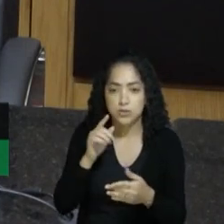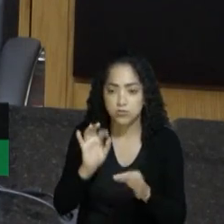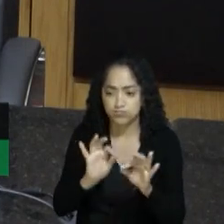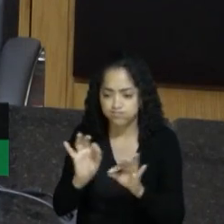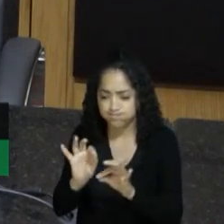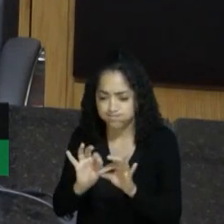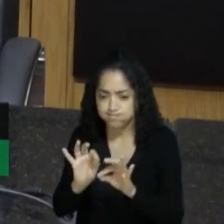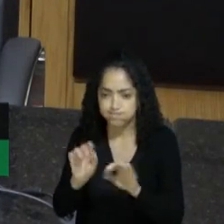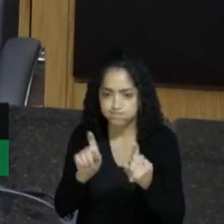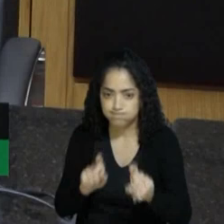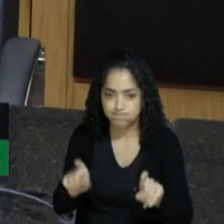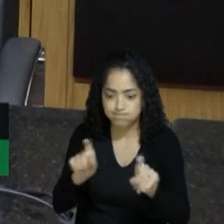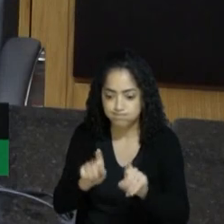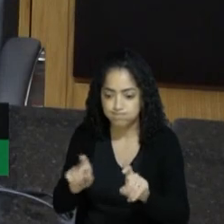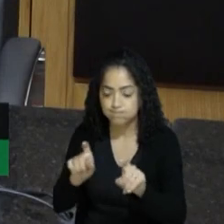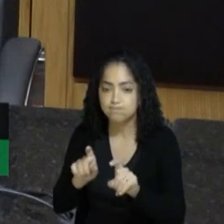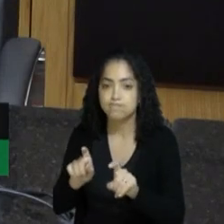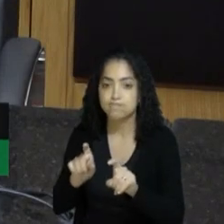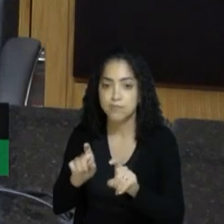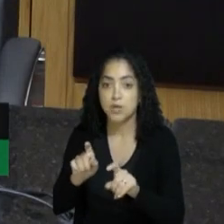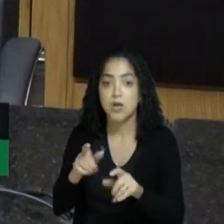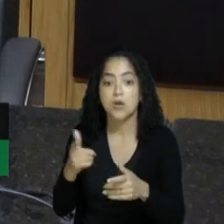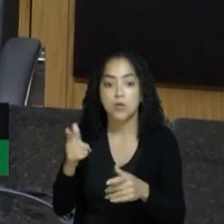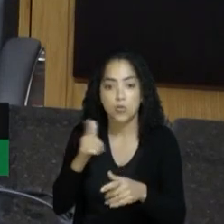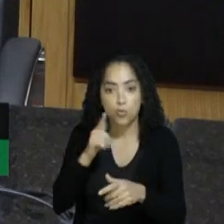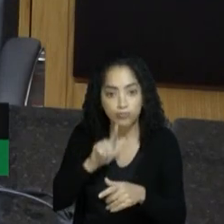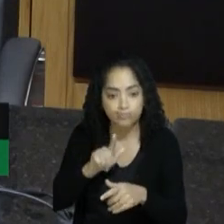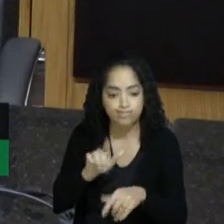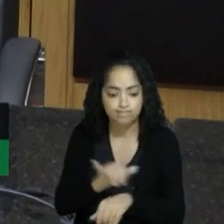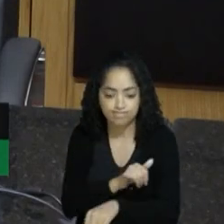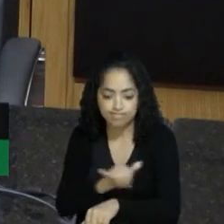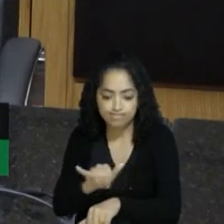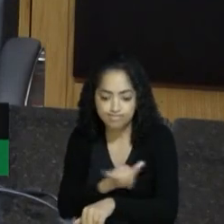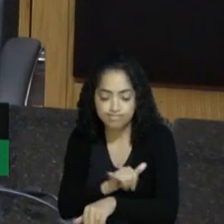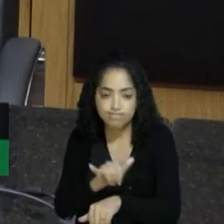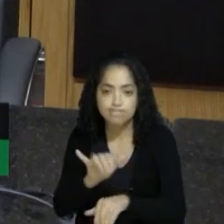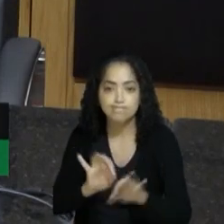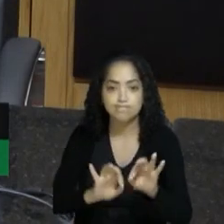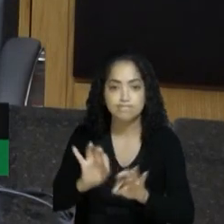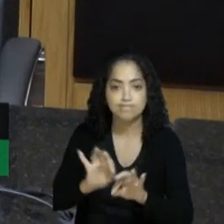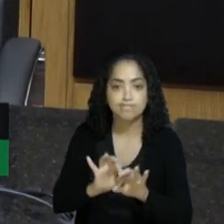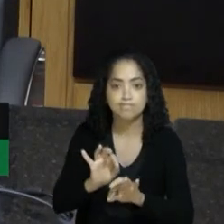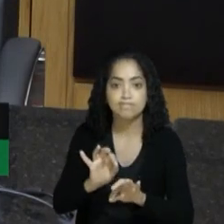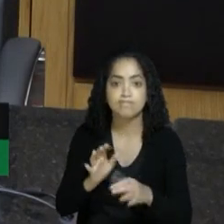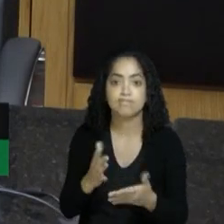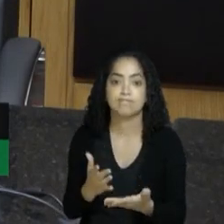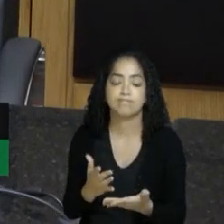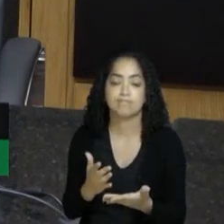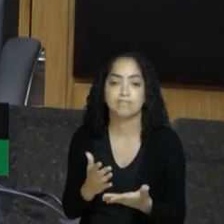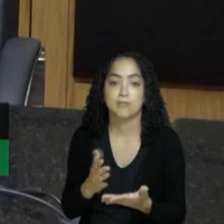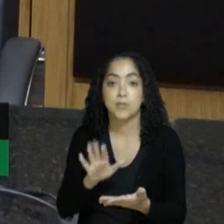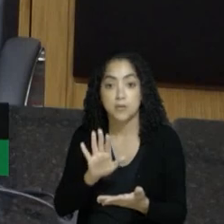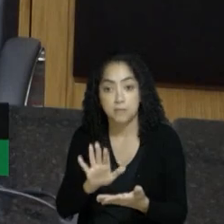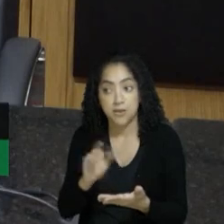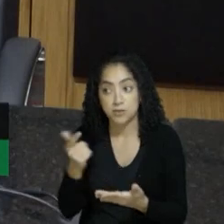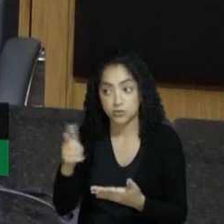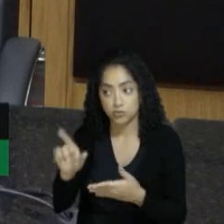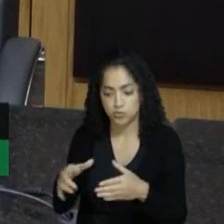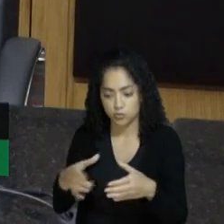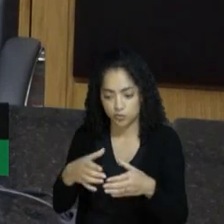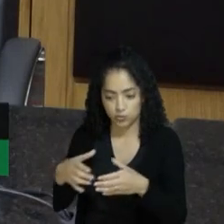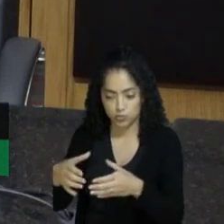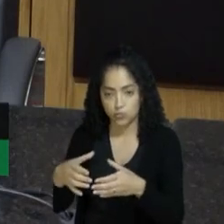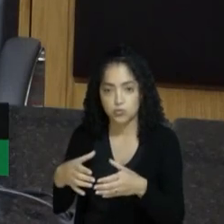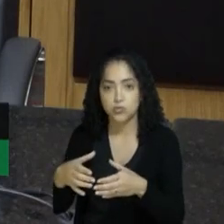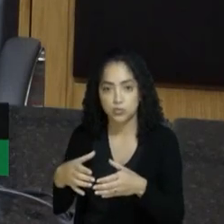de se poder elaborar uma estratégia de, não de prisão ainda, apenas um elemento, mas dos outros quatro